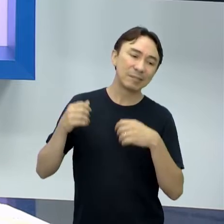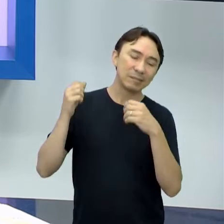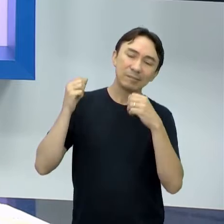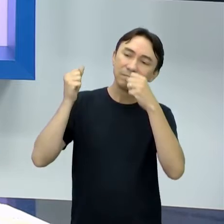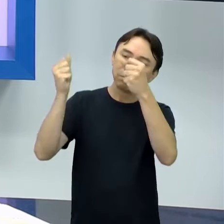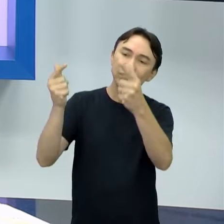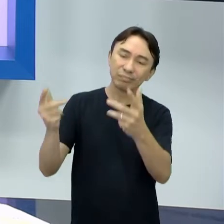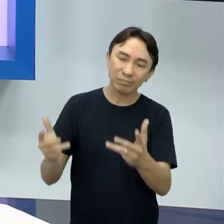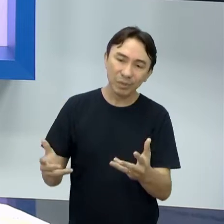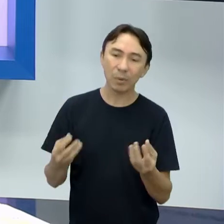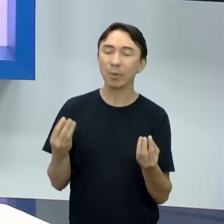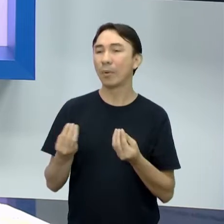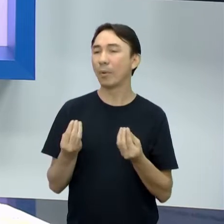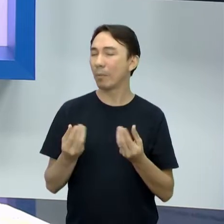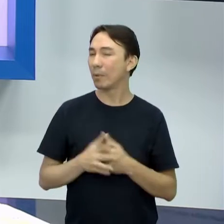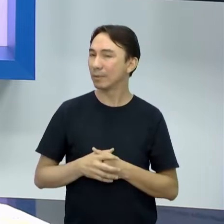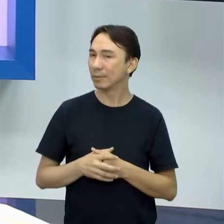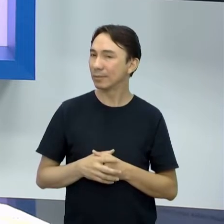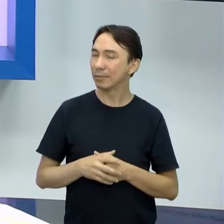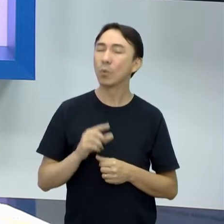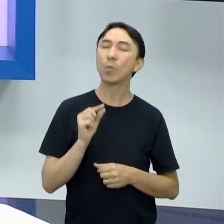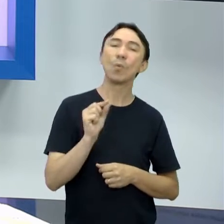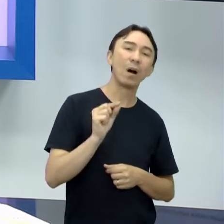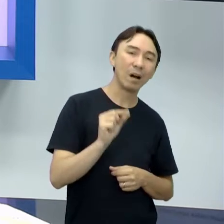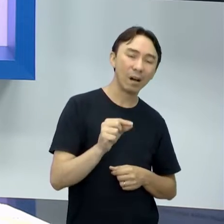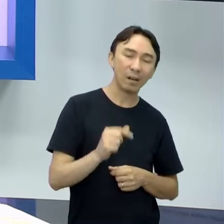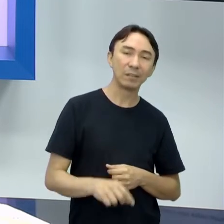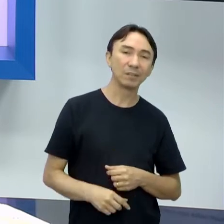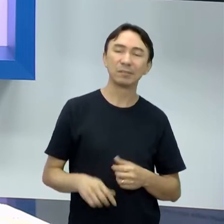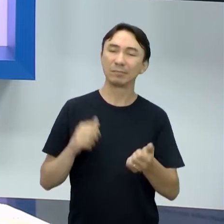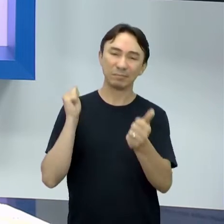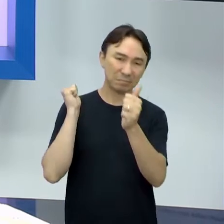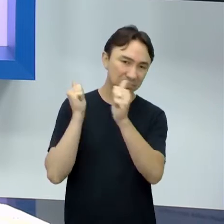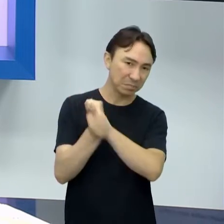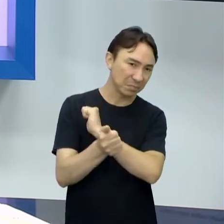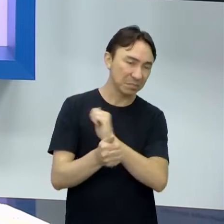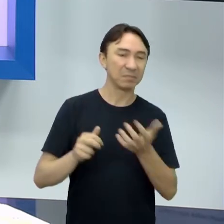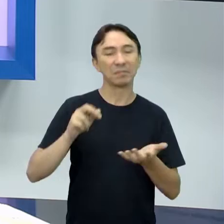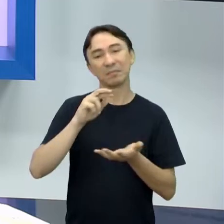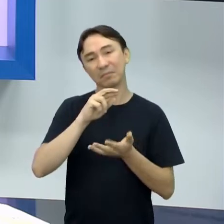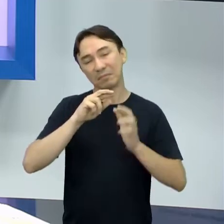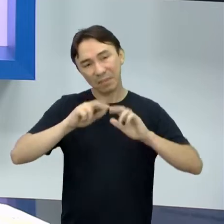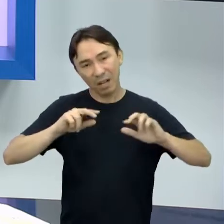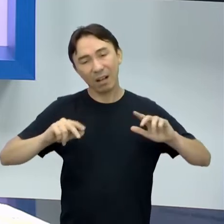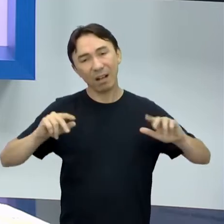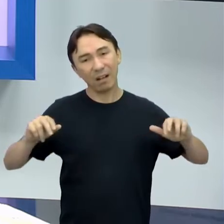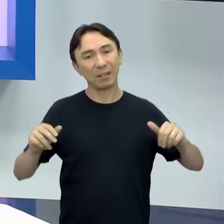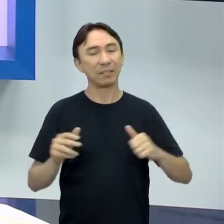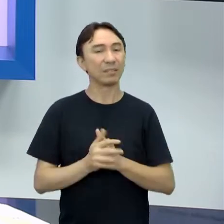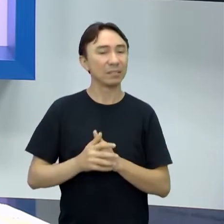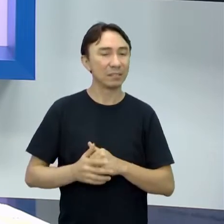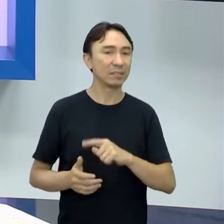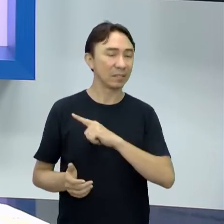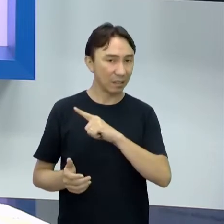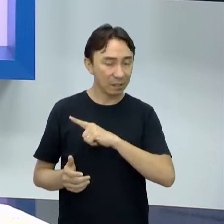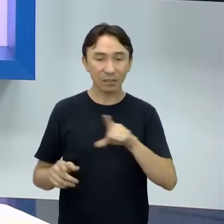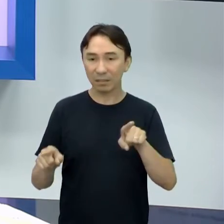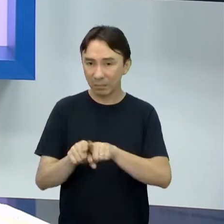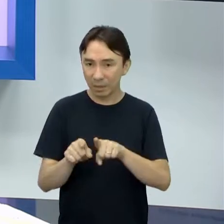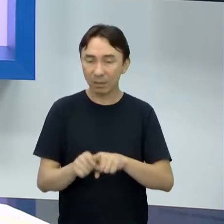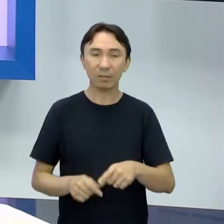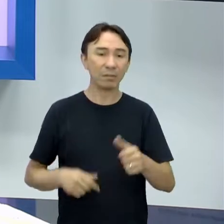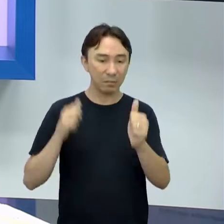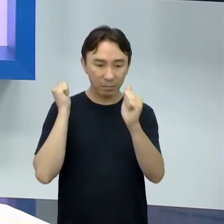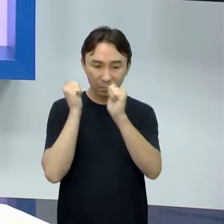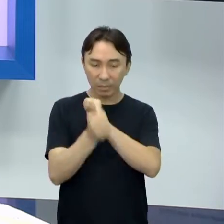eles dessas modalidades esportivas, né? E incluindo aí nesse caso as paralímpicas, porque a gente está